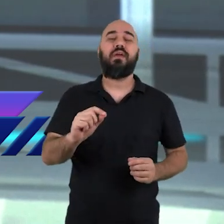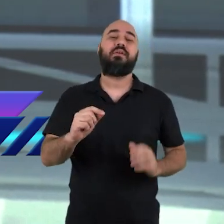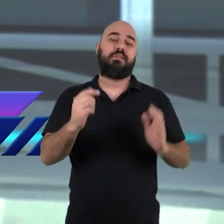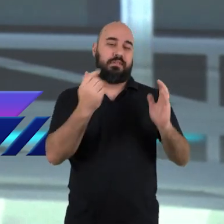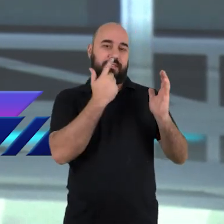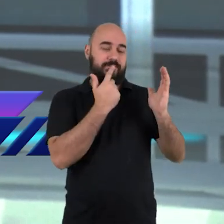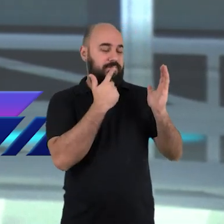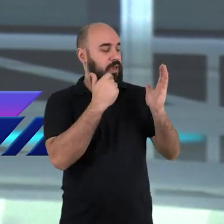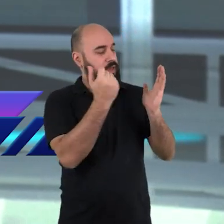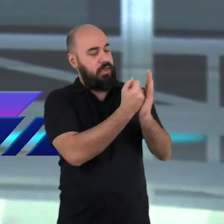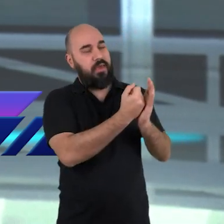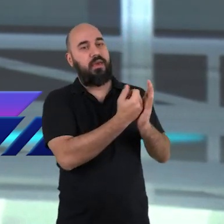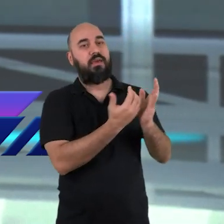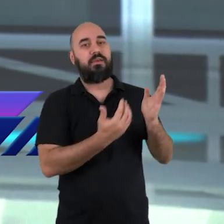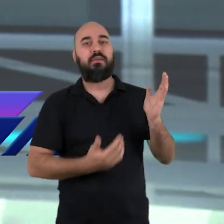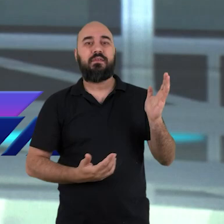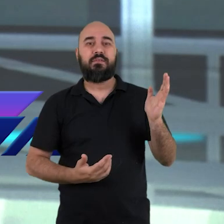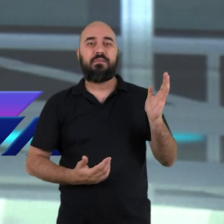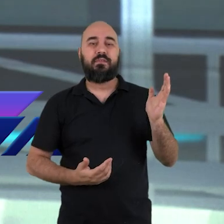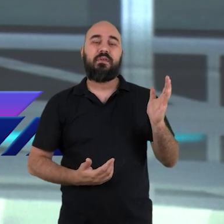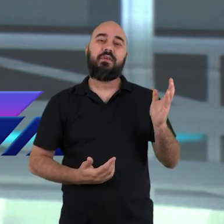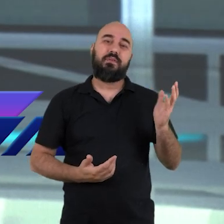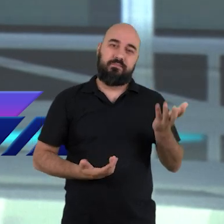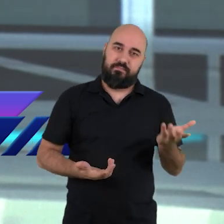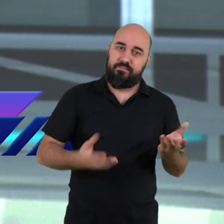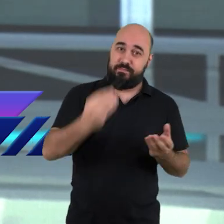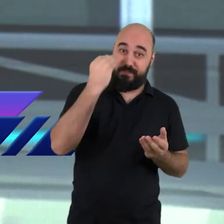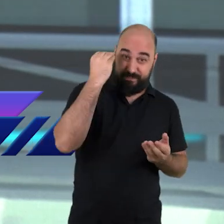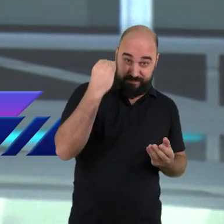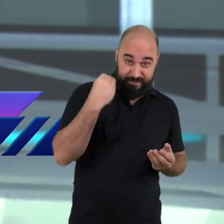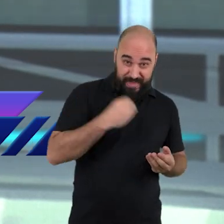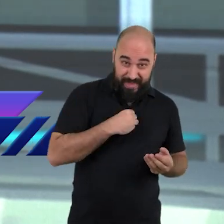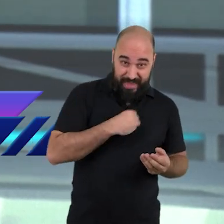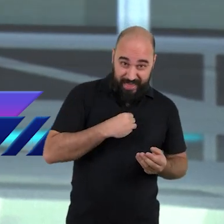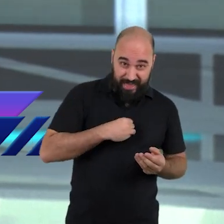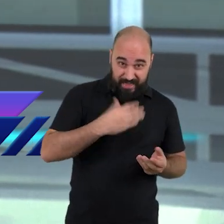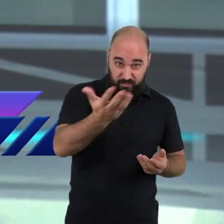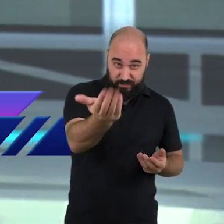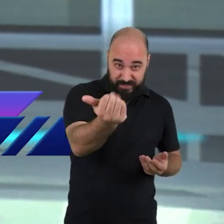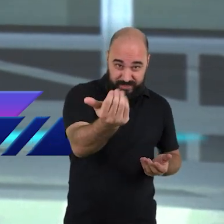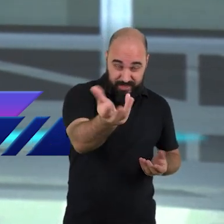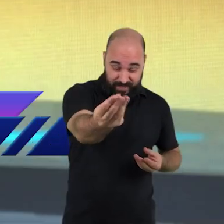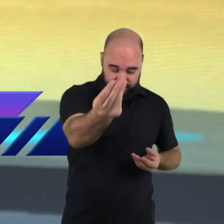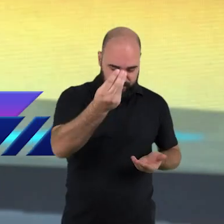comprou pelo seu sangue e nos libertou dos nossos pecados.